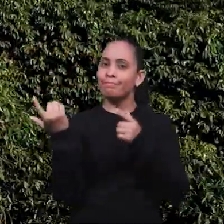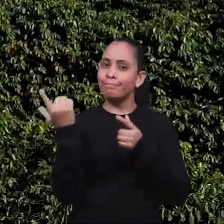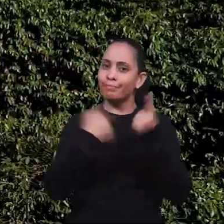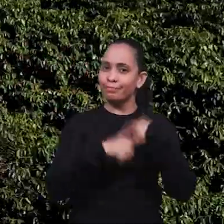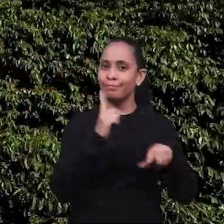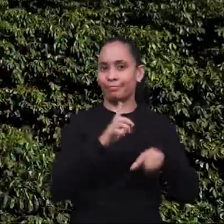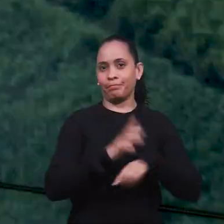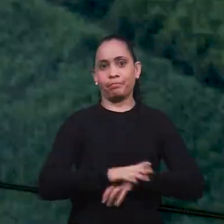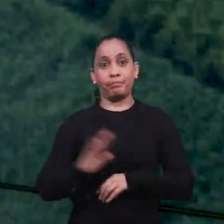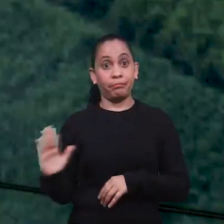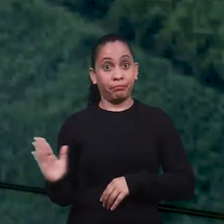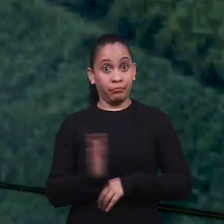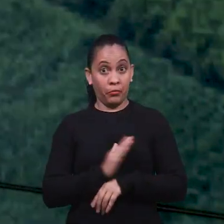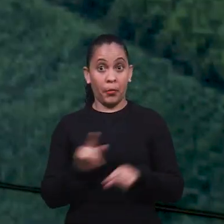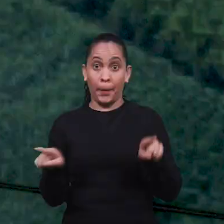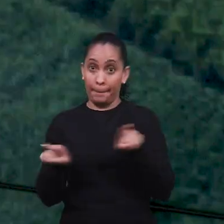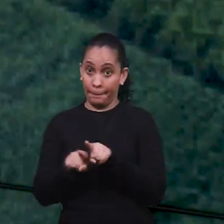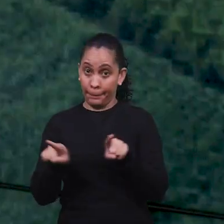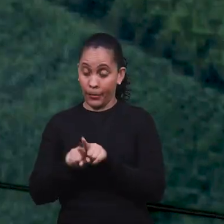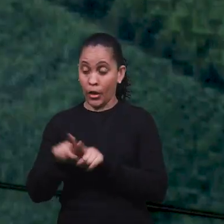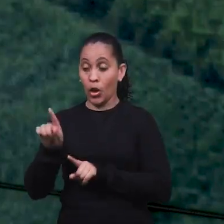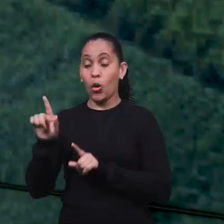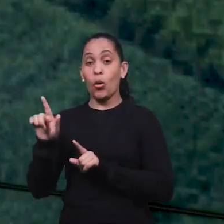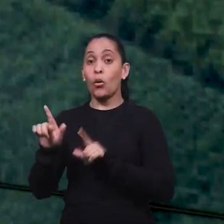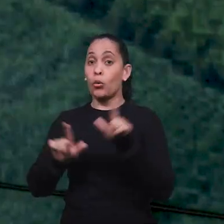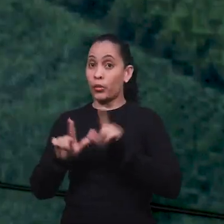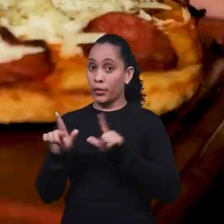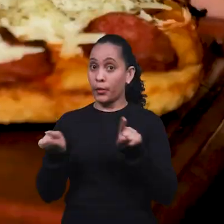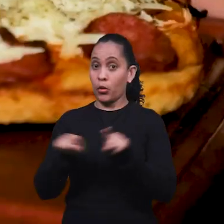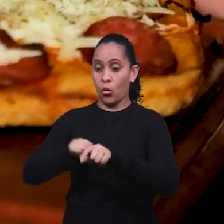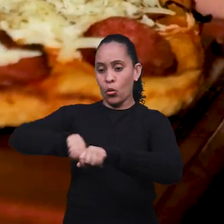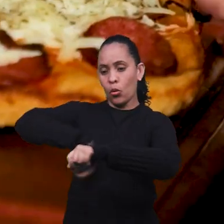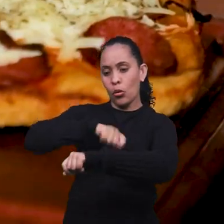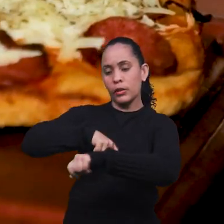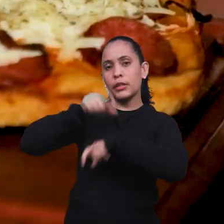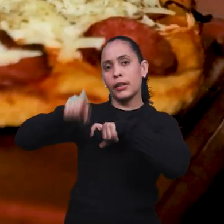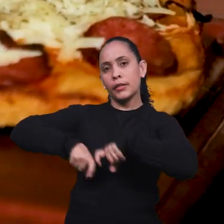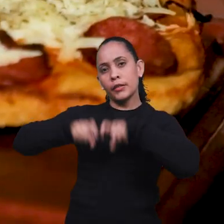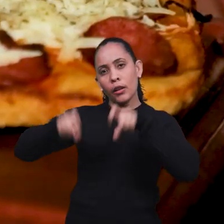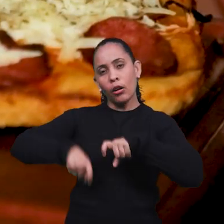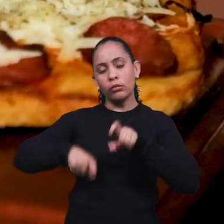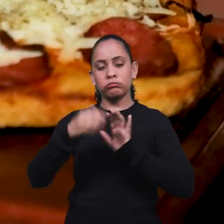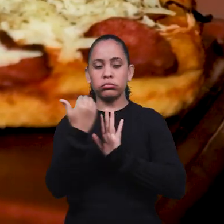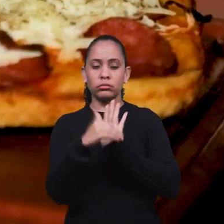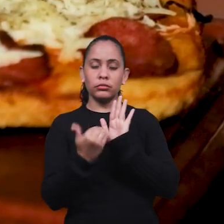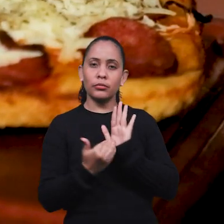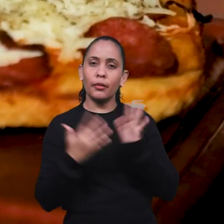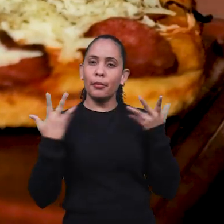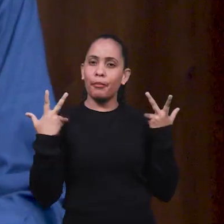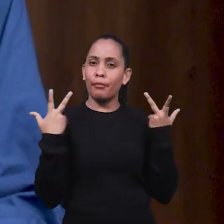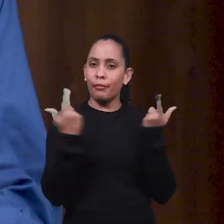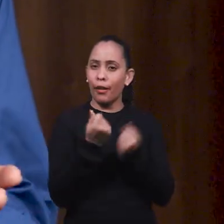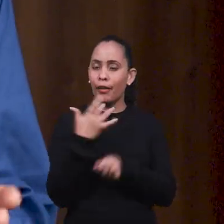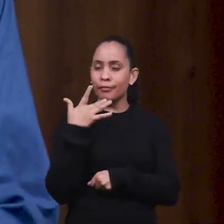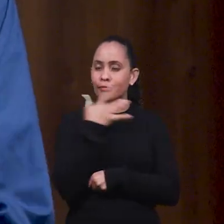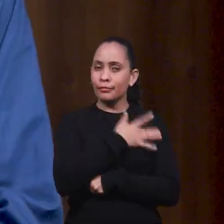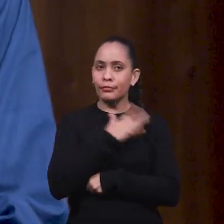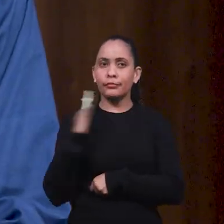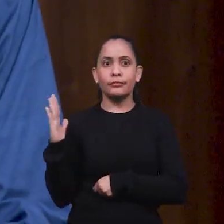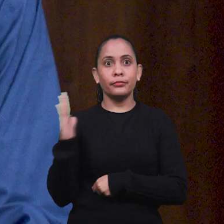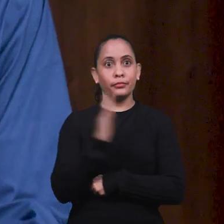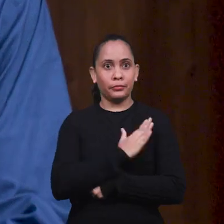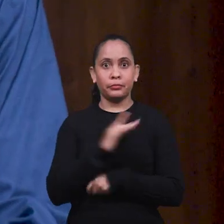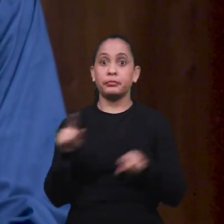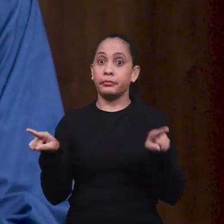está avançando. No quadro Cozinha da Roça, você vai aprender mais uma receita maravilhosa. E você